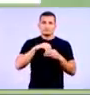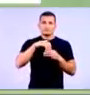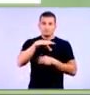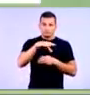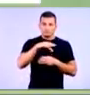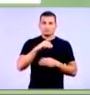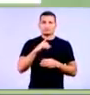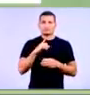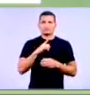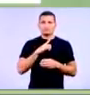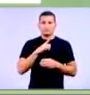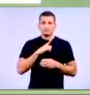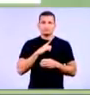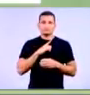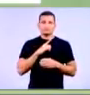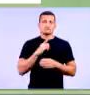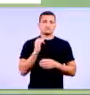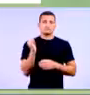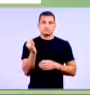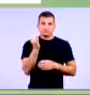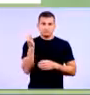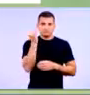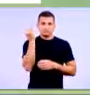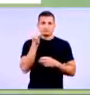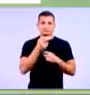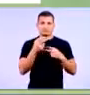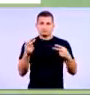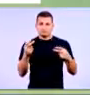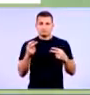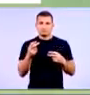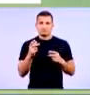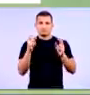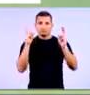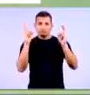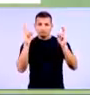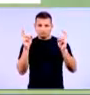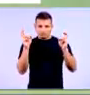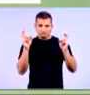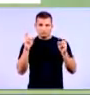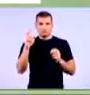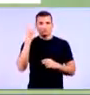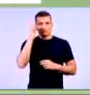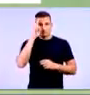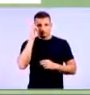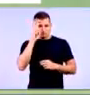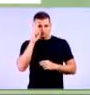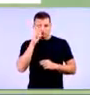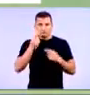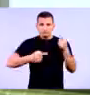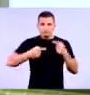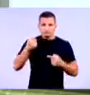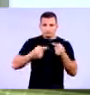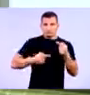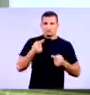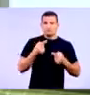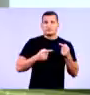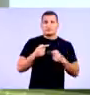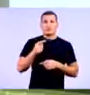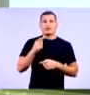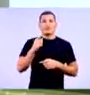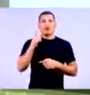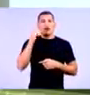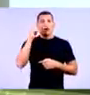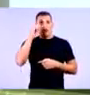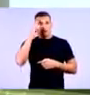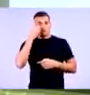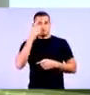a um dado importante a respeito desse tema que eu estou relembrando, que eu estou discutindo. E a ideia de mapa mental é